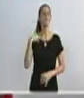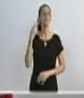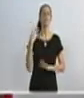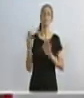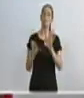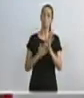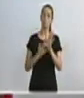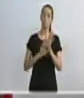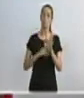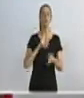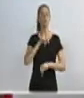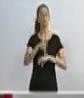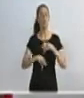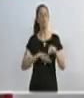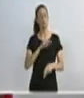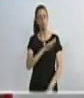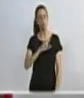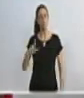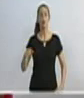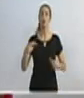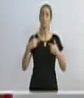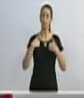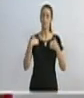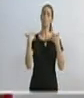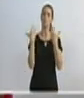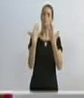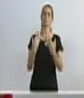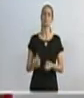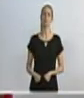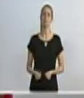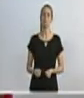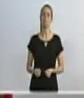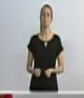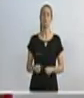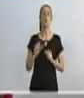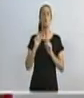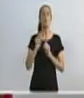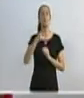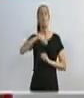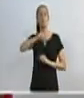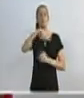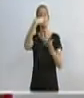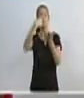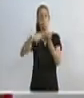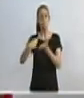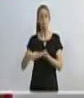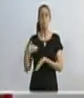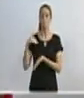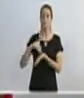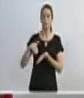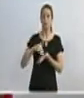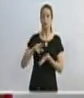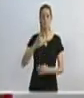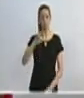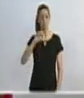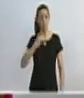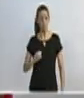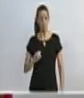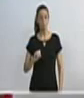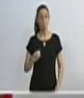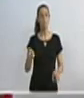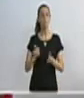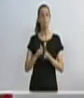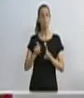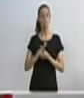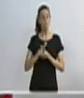diga para o povo de Blumenau, que eu assino embaixo aquilo que vai ser dito pelo secretário Ivo Bachmann e pelo